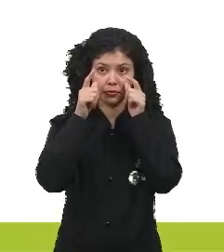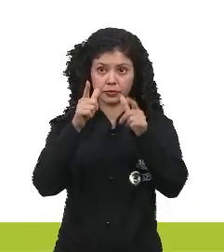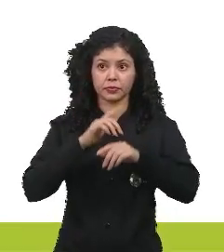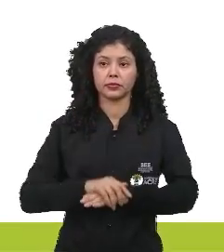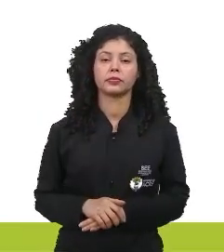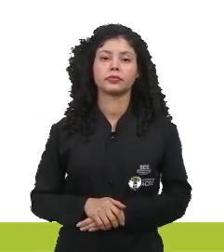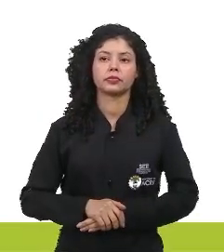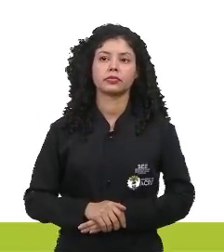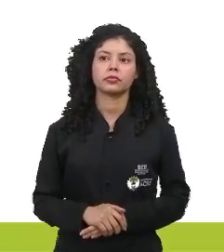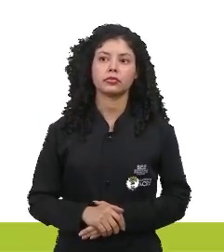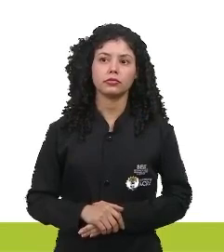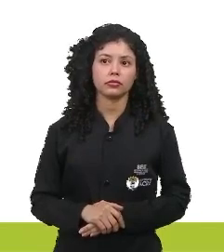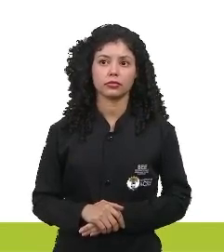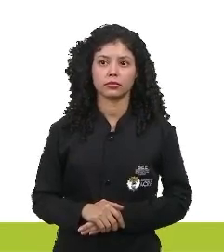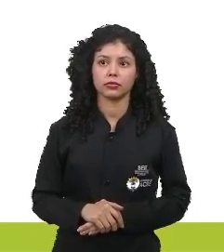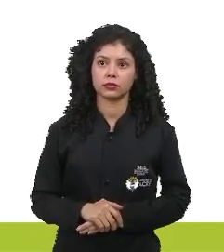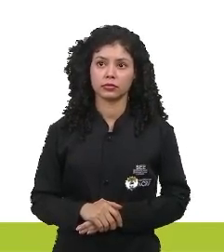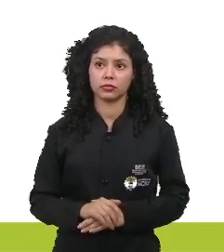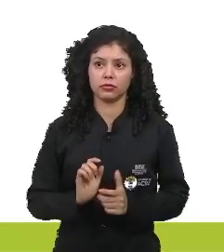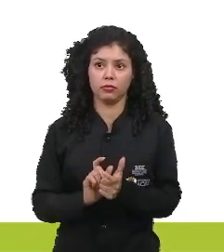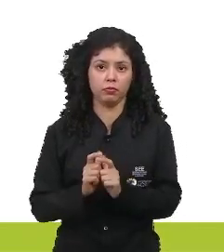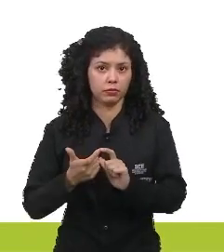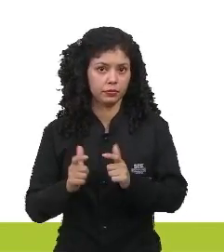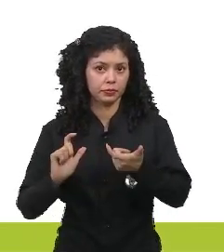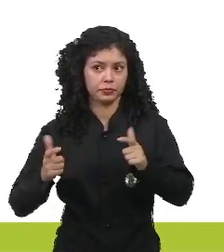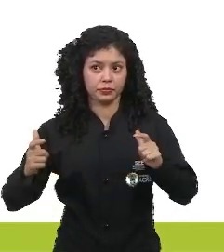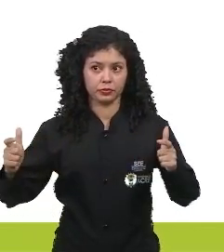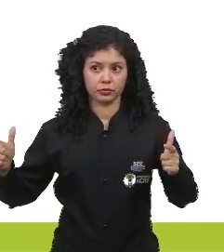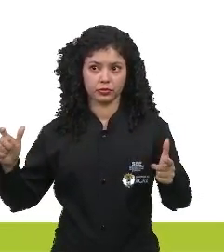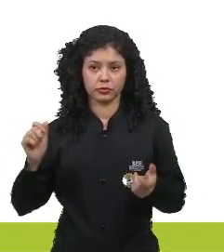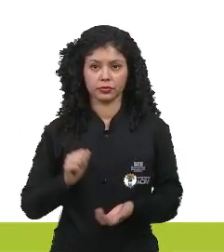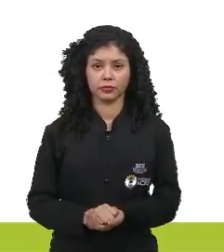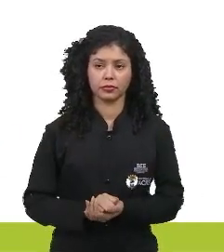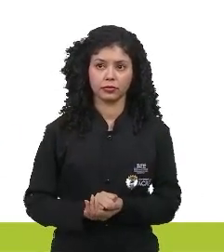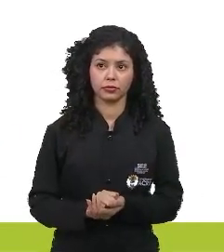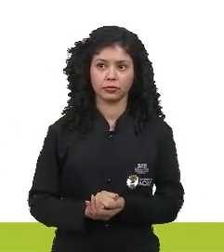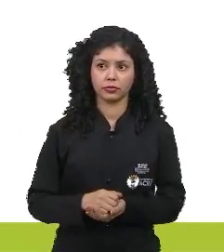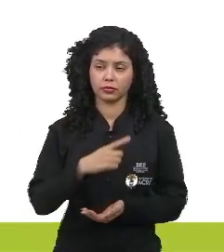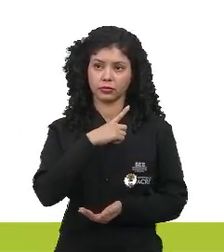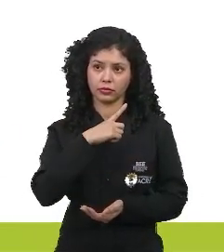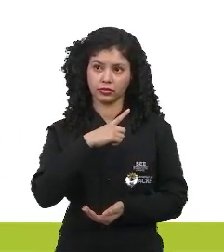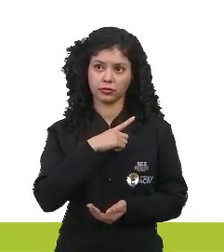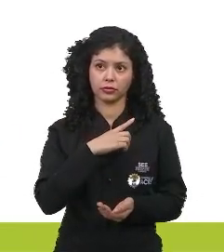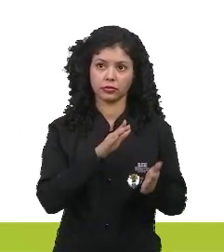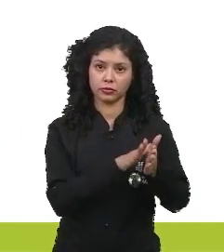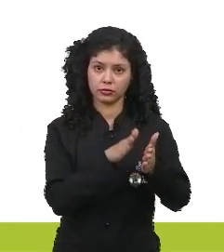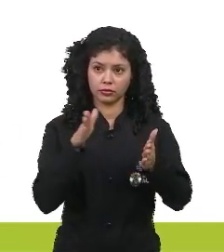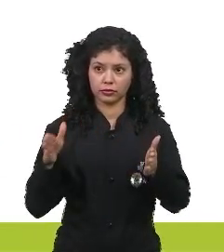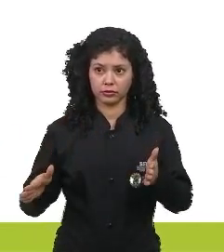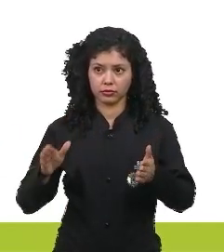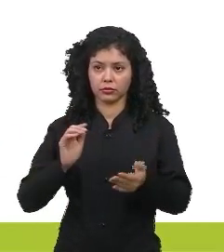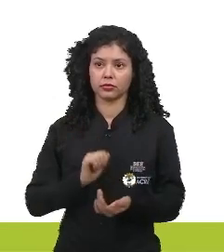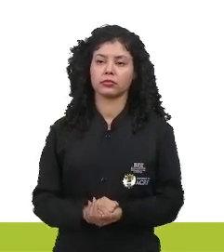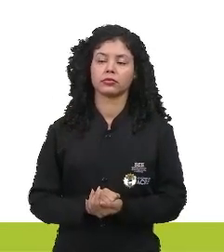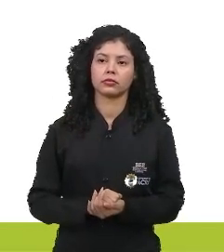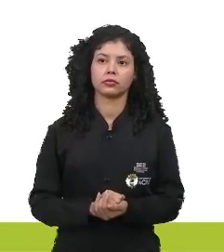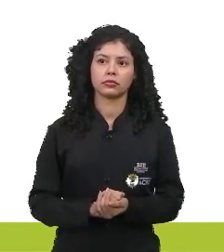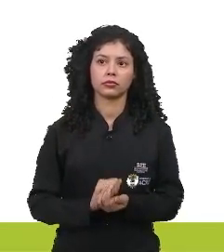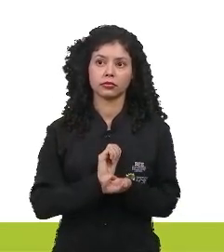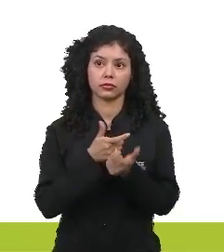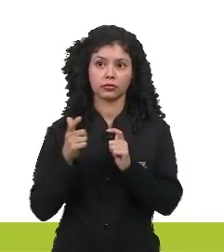É uma crescente, vocês estão vendo aqui ao lado, olha, que é uma crescente